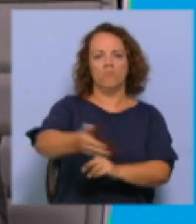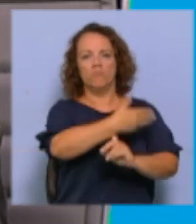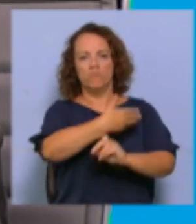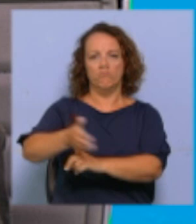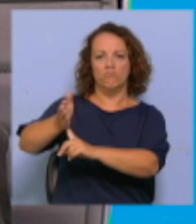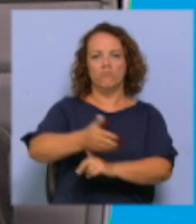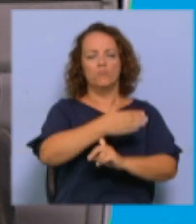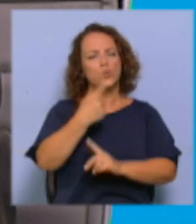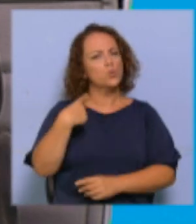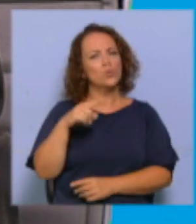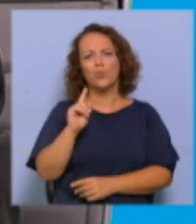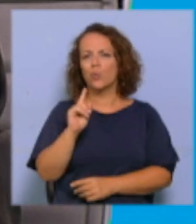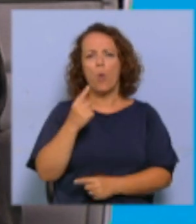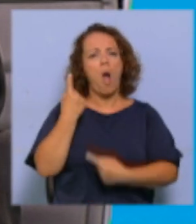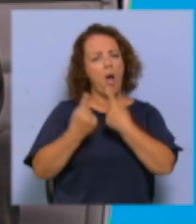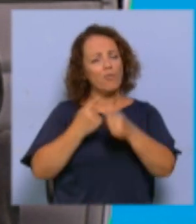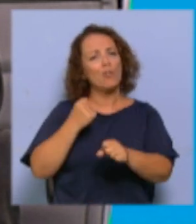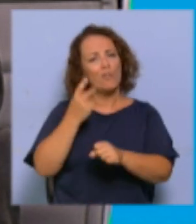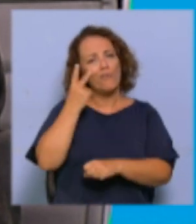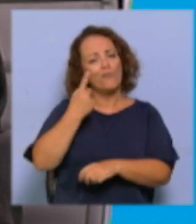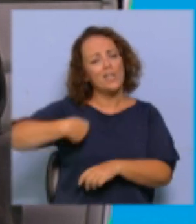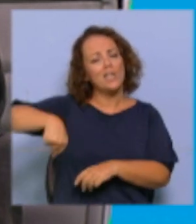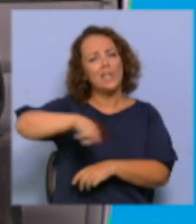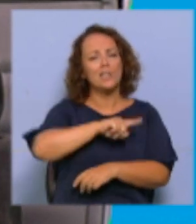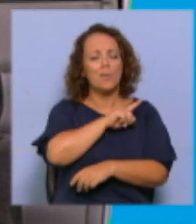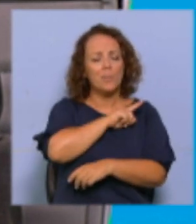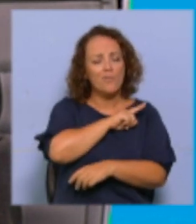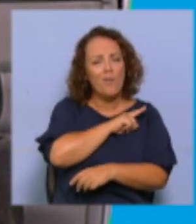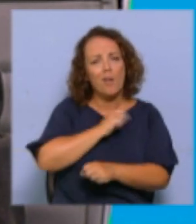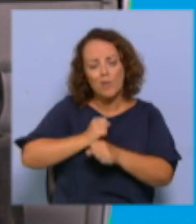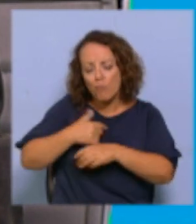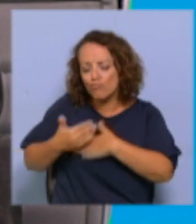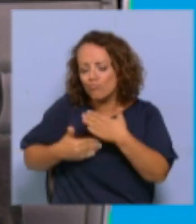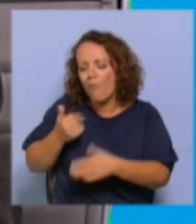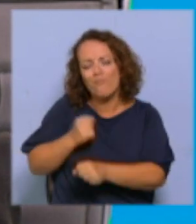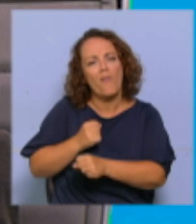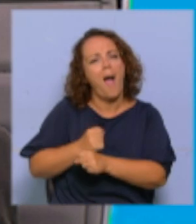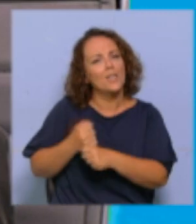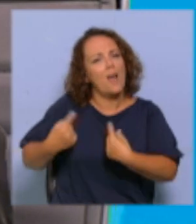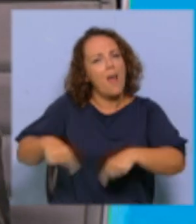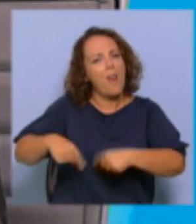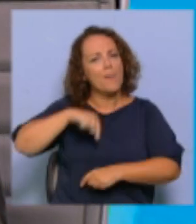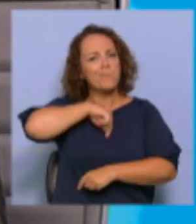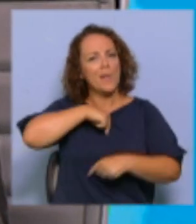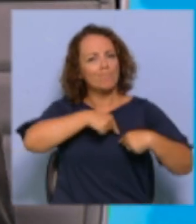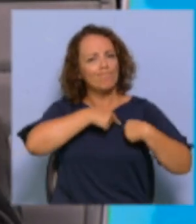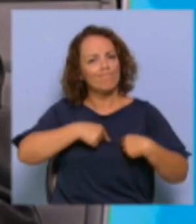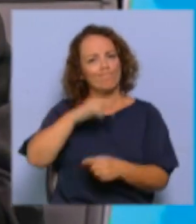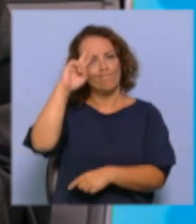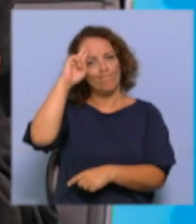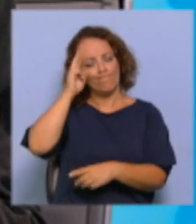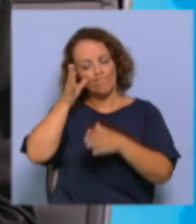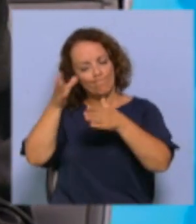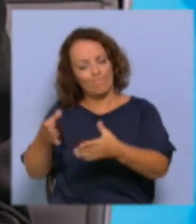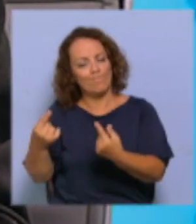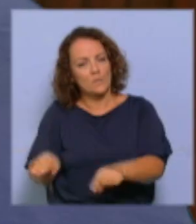Muitas vezes fazemos-lo no anonimato das nossas vidas, na intimidade das nossas vidas, com empenho e com muita dignidade. A